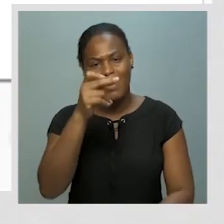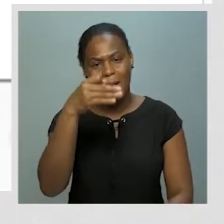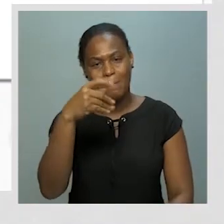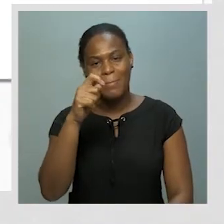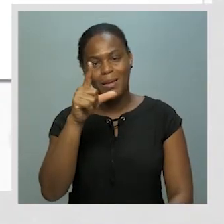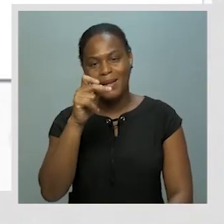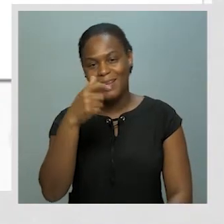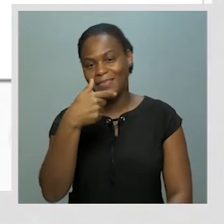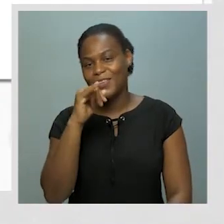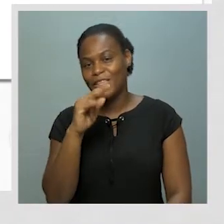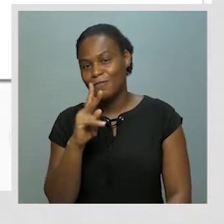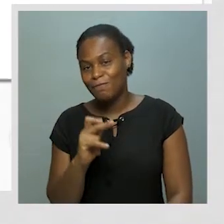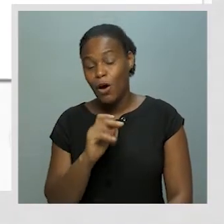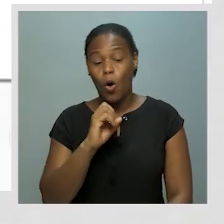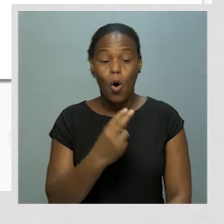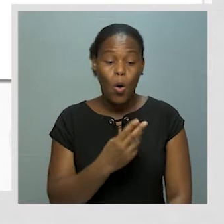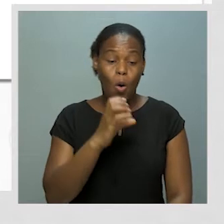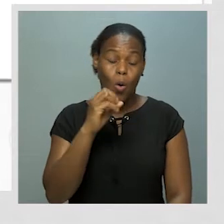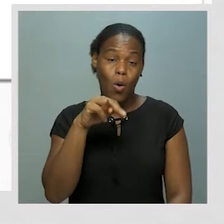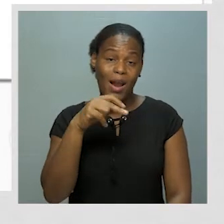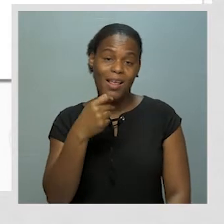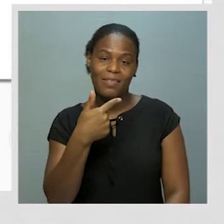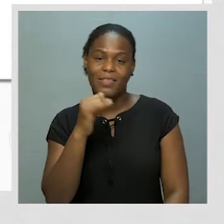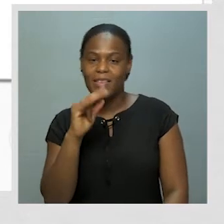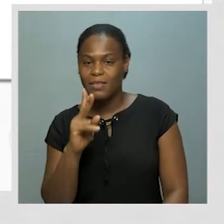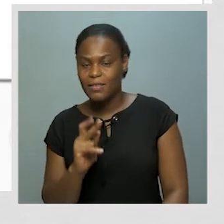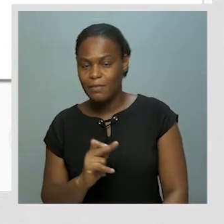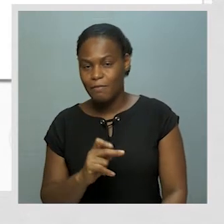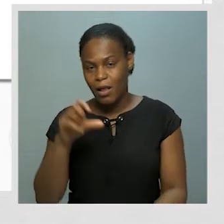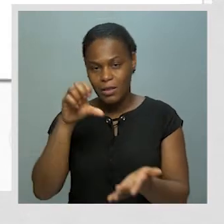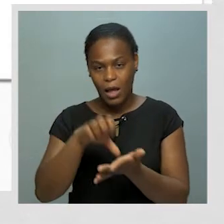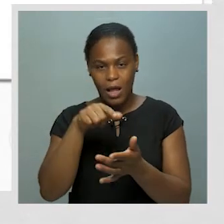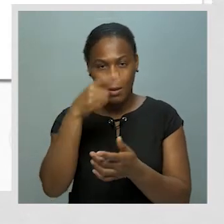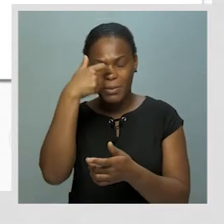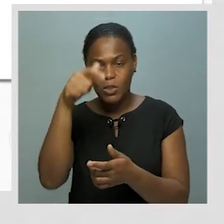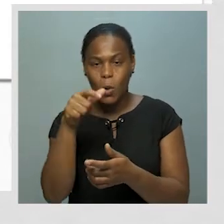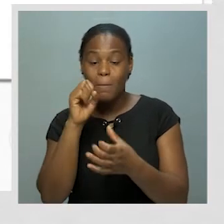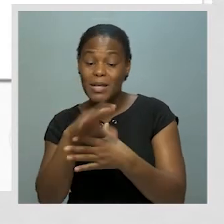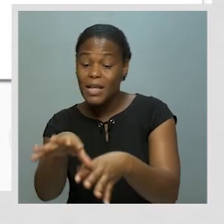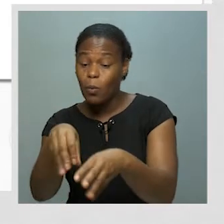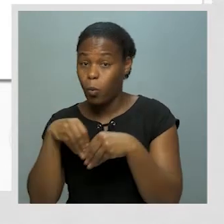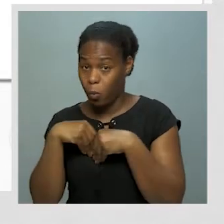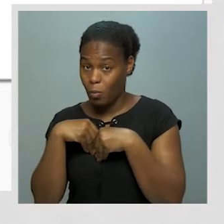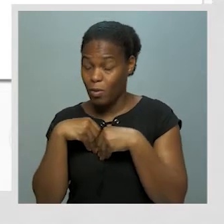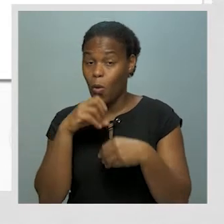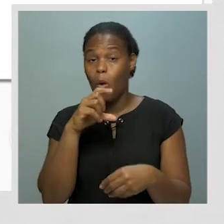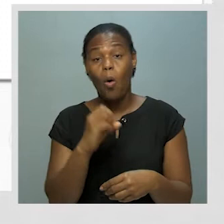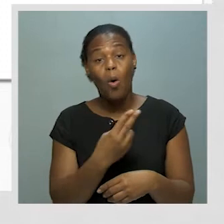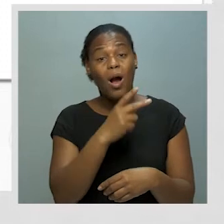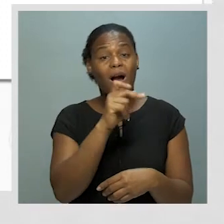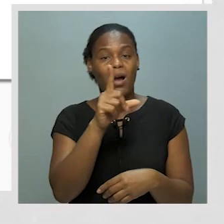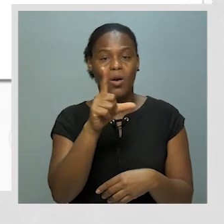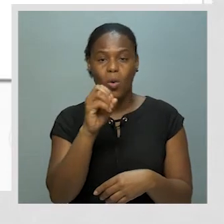ou conativa. Centra-se diretamente no receptor ou locutário, a quem o